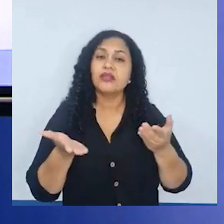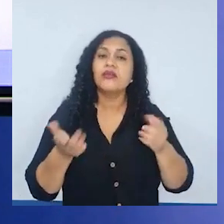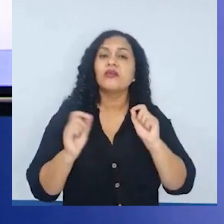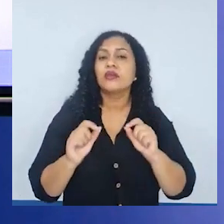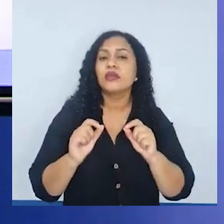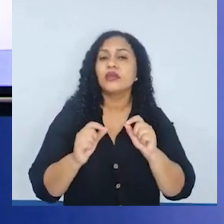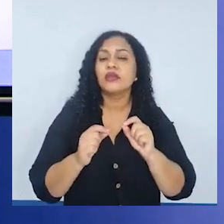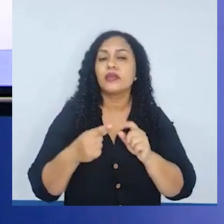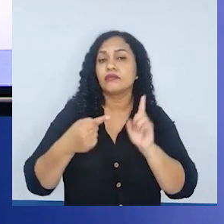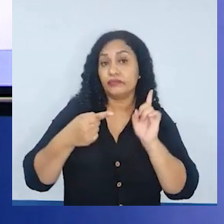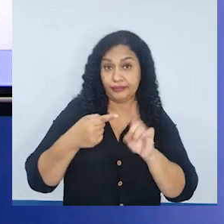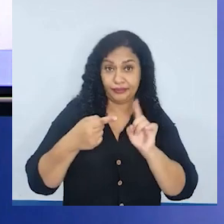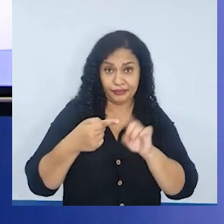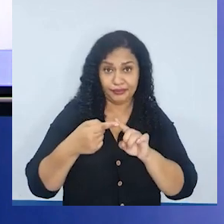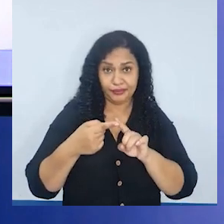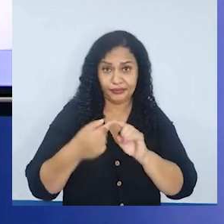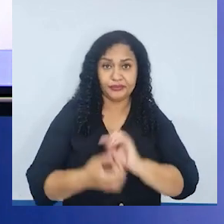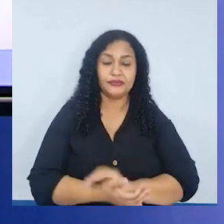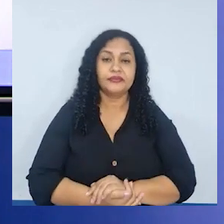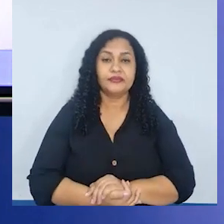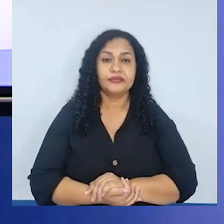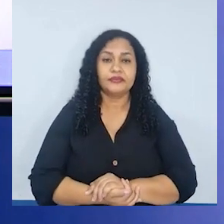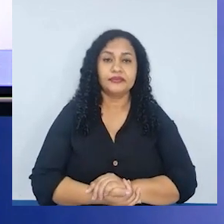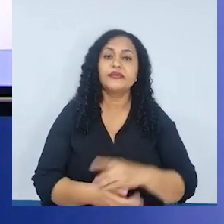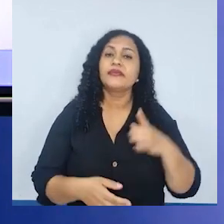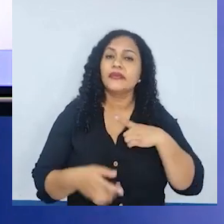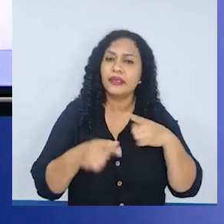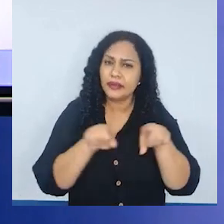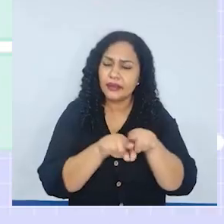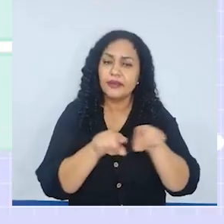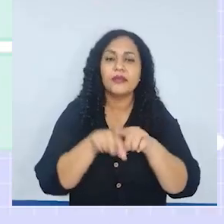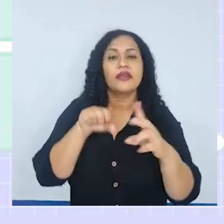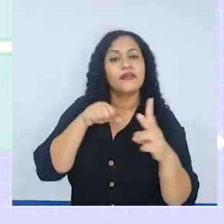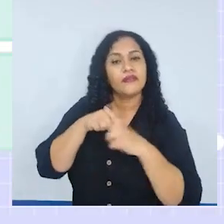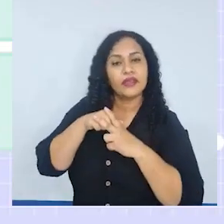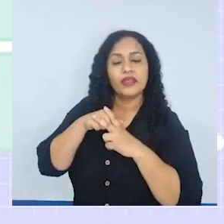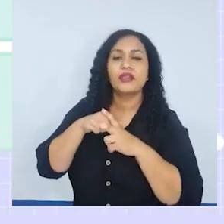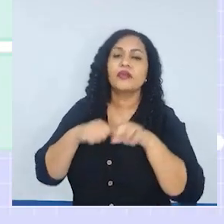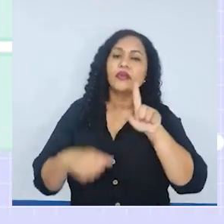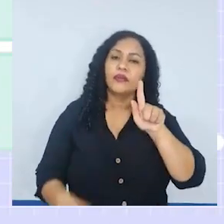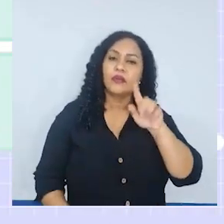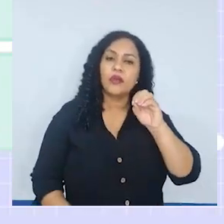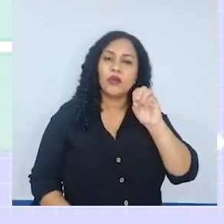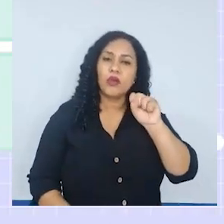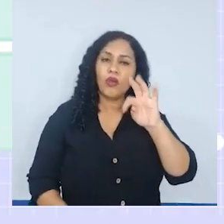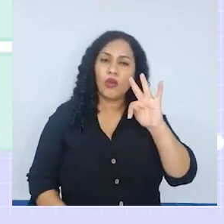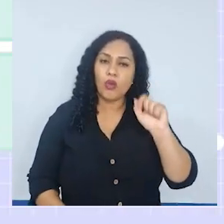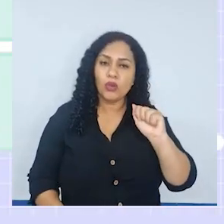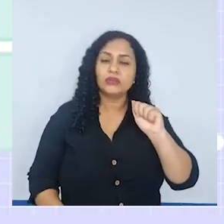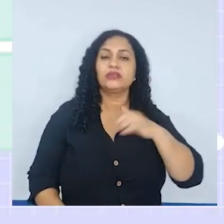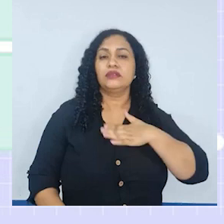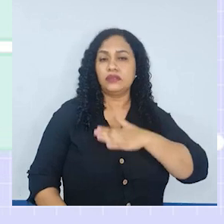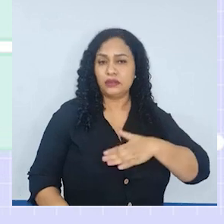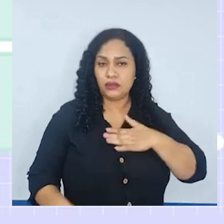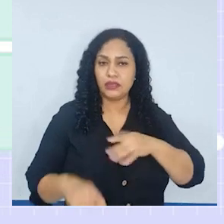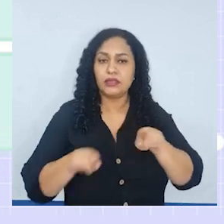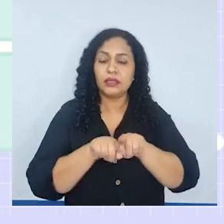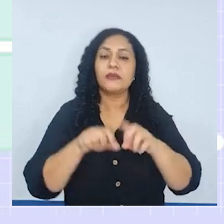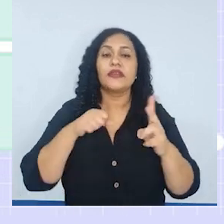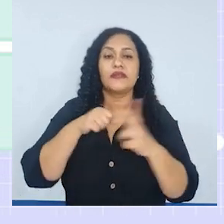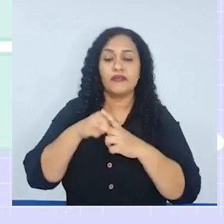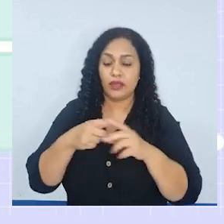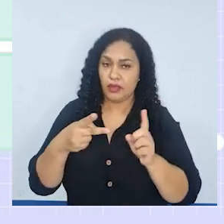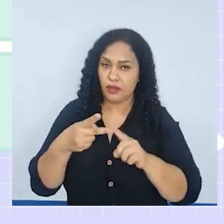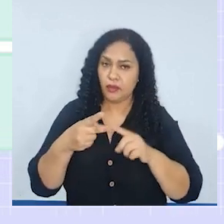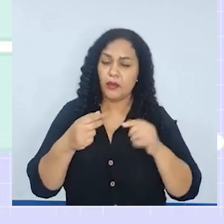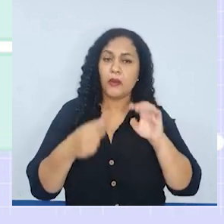no modo indicativo. Tem também os verbos gosta e brinquem, né? Que também estão no